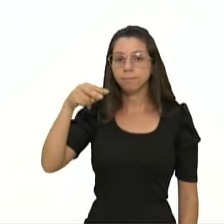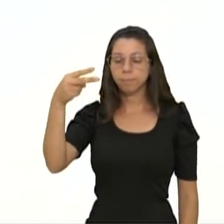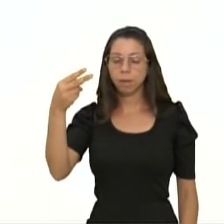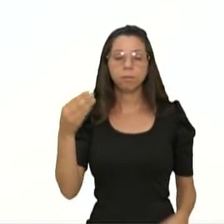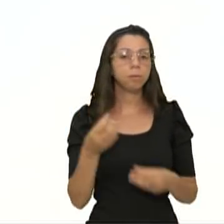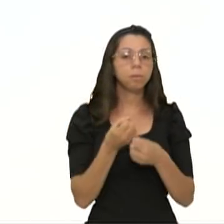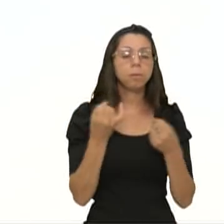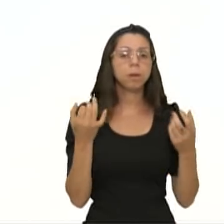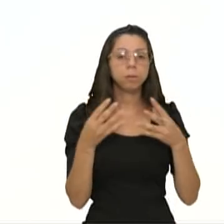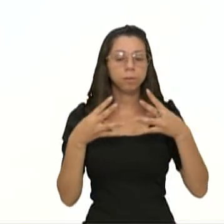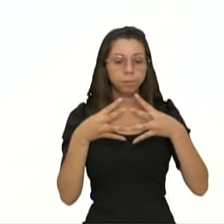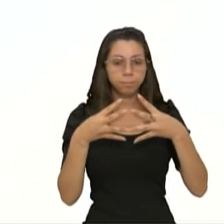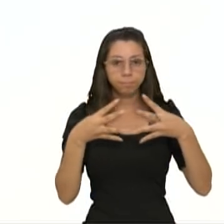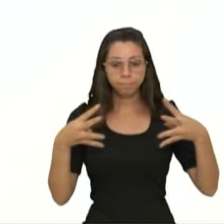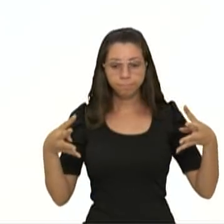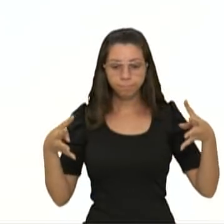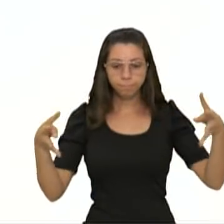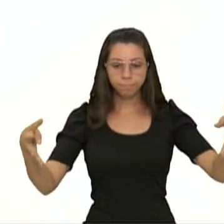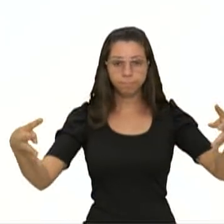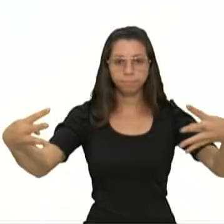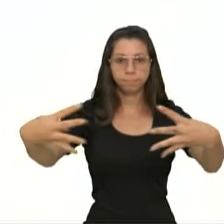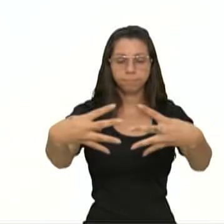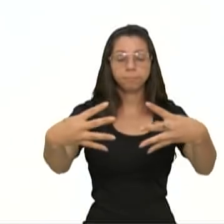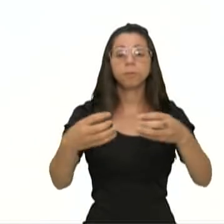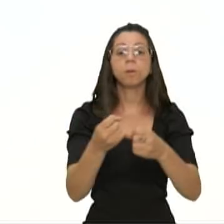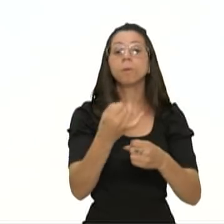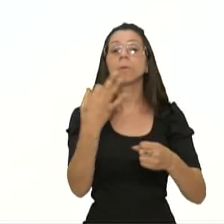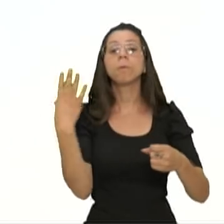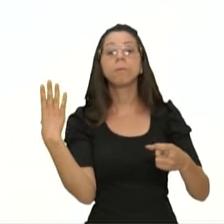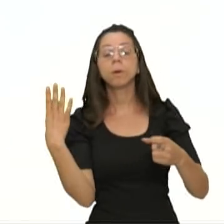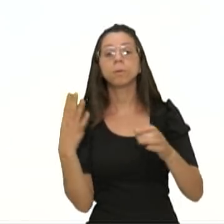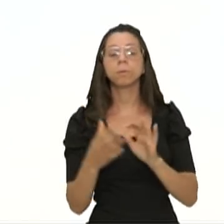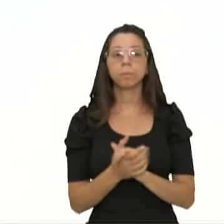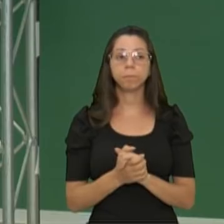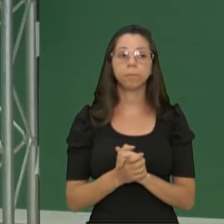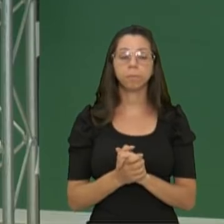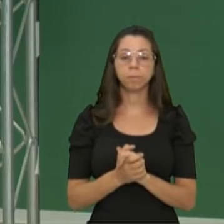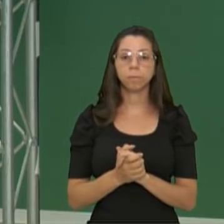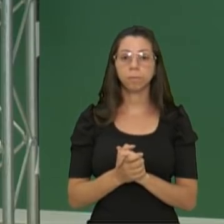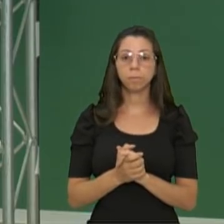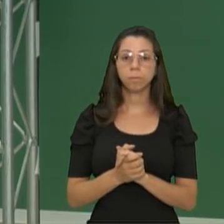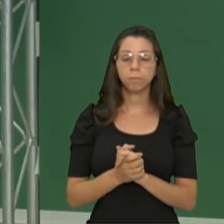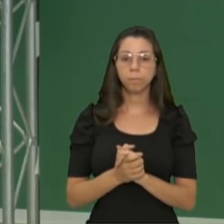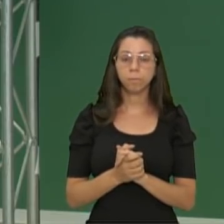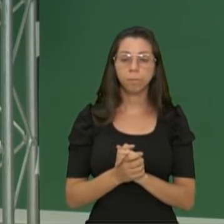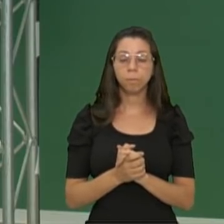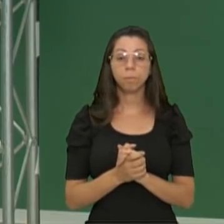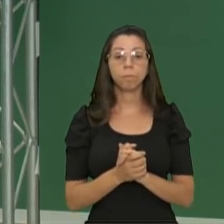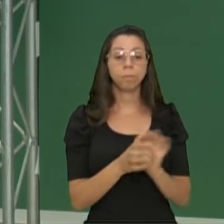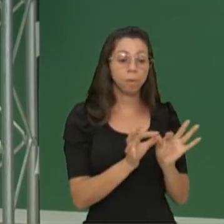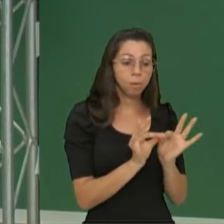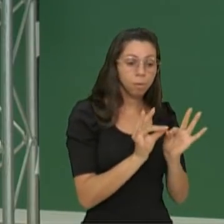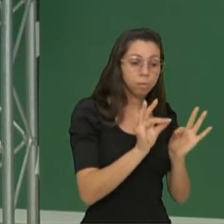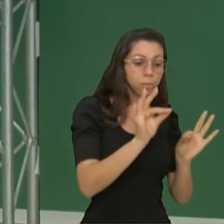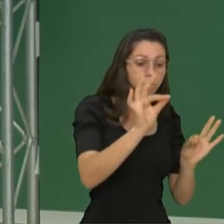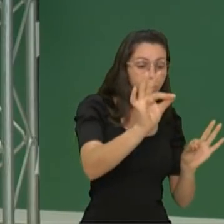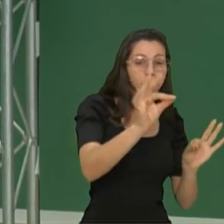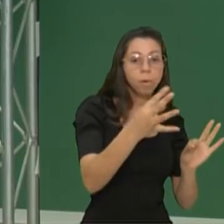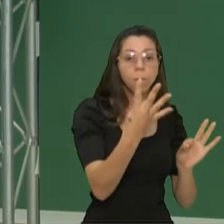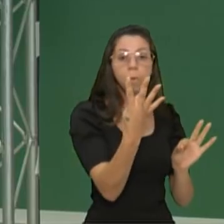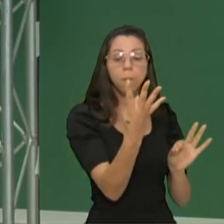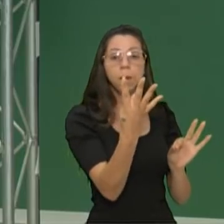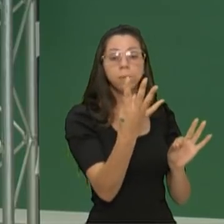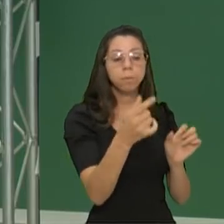para cercar o galinheiro, considerando que um dos lados terá 4 metros a mais que o